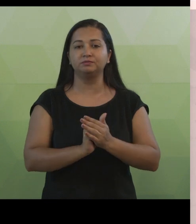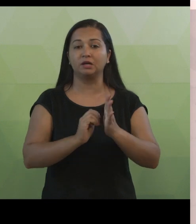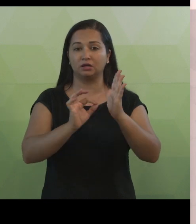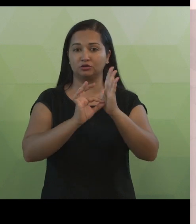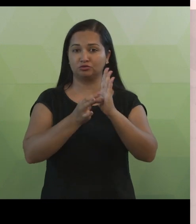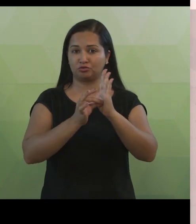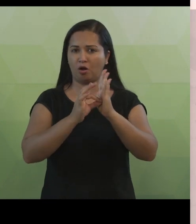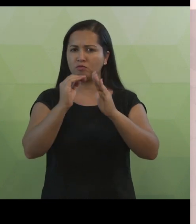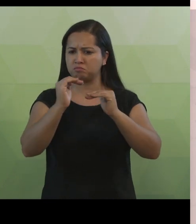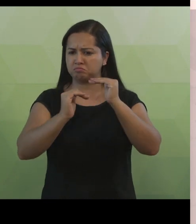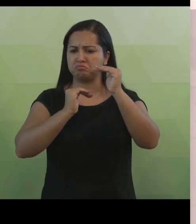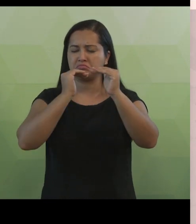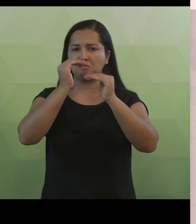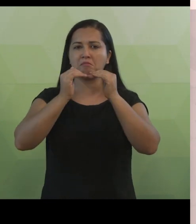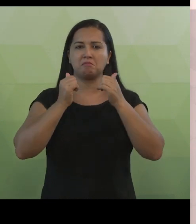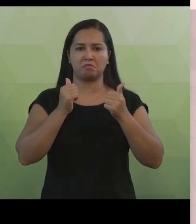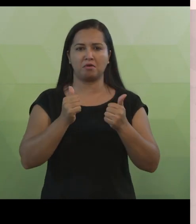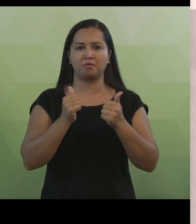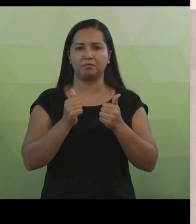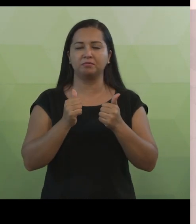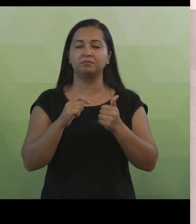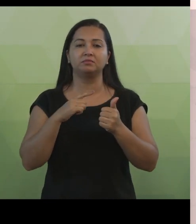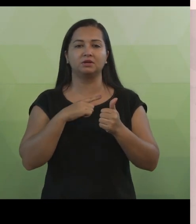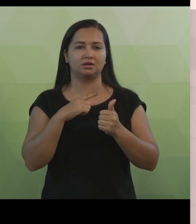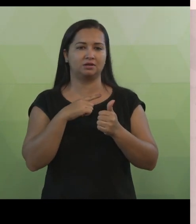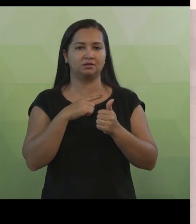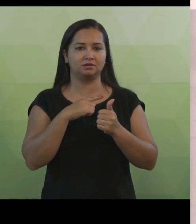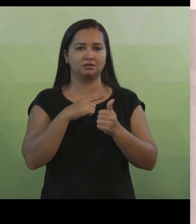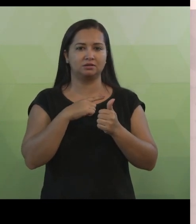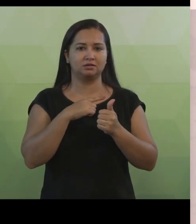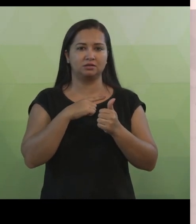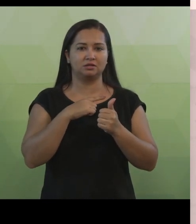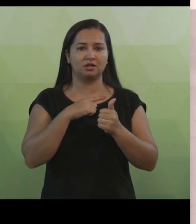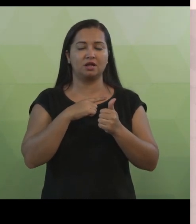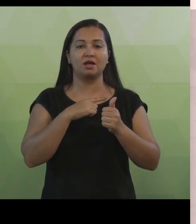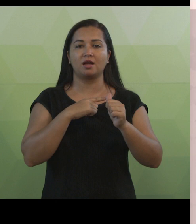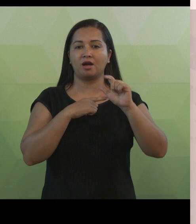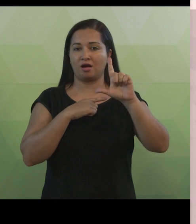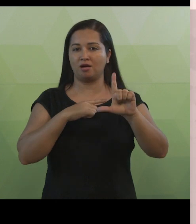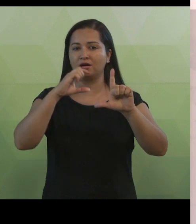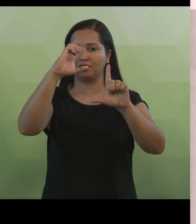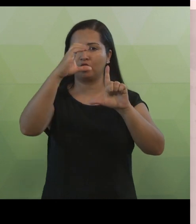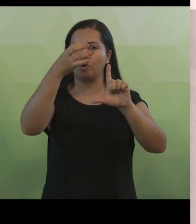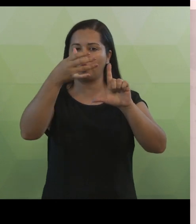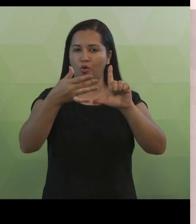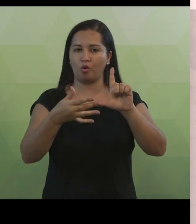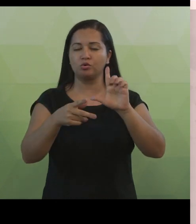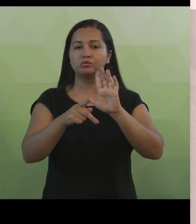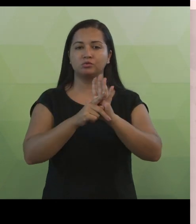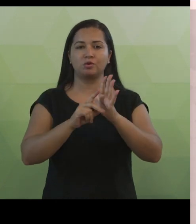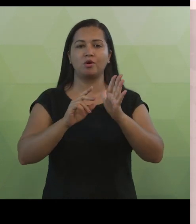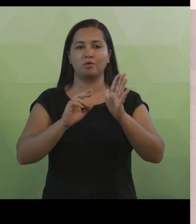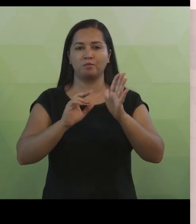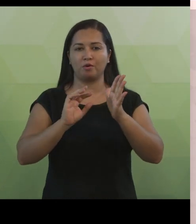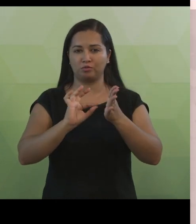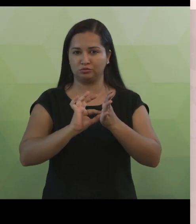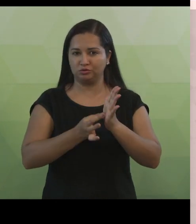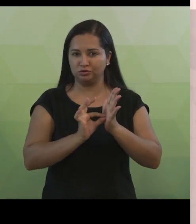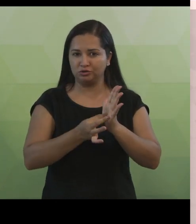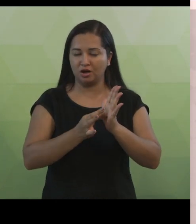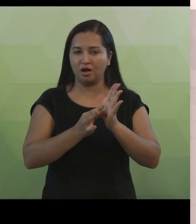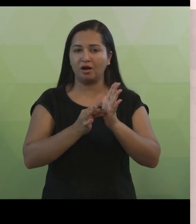nível, ou seja, a escrita do código-fonte possui um nível maior de abstração e se aproxima mais da linguagem